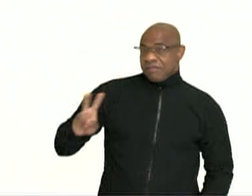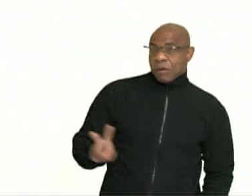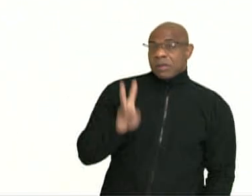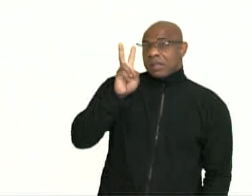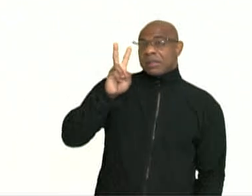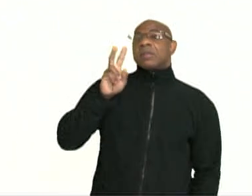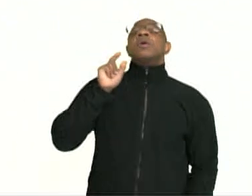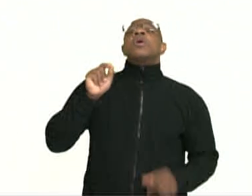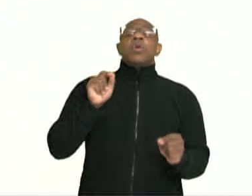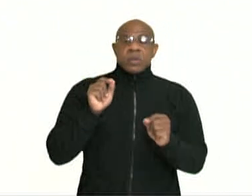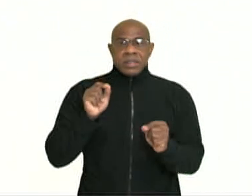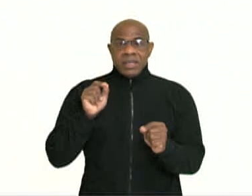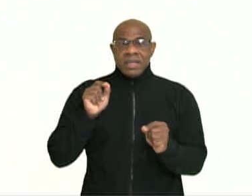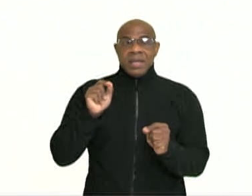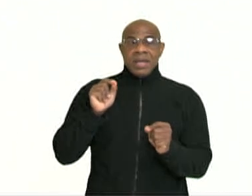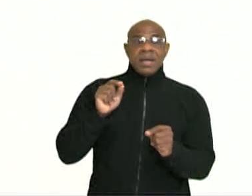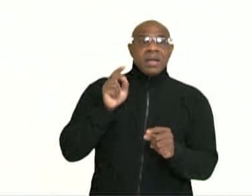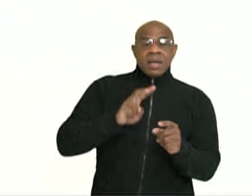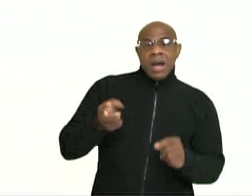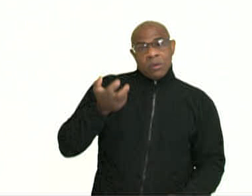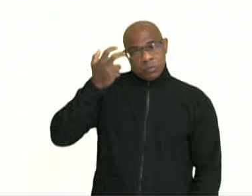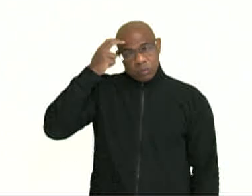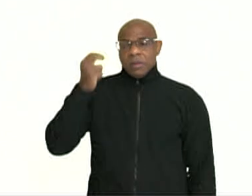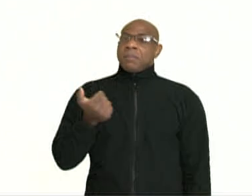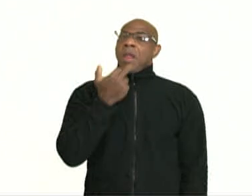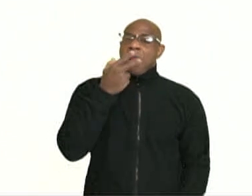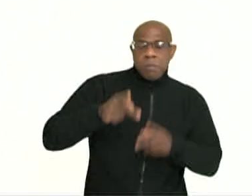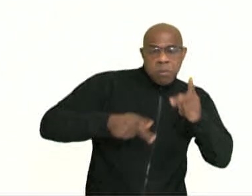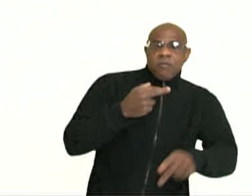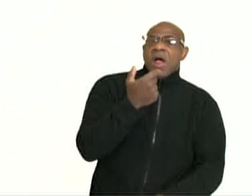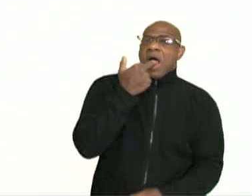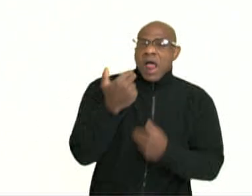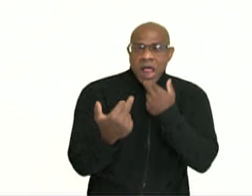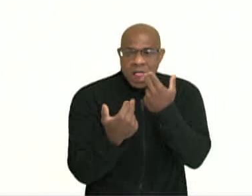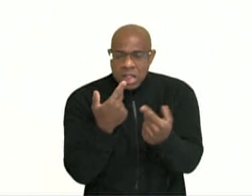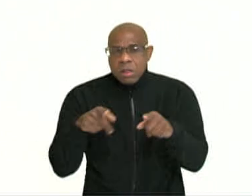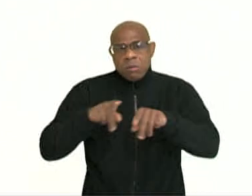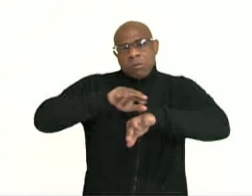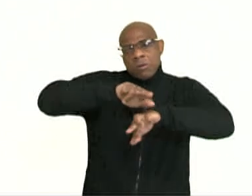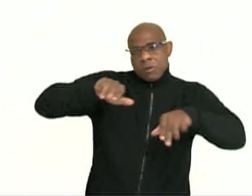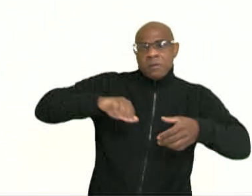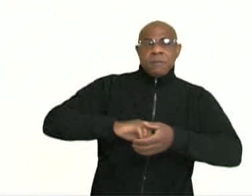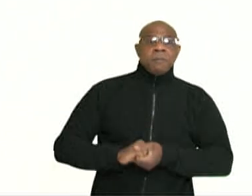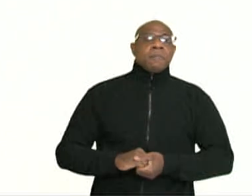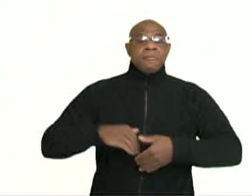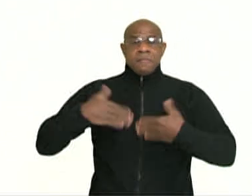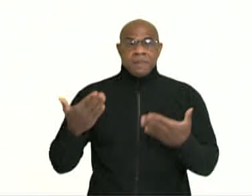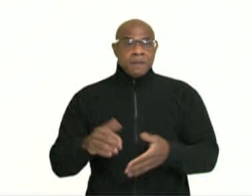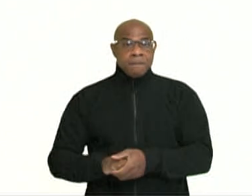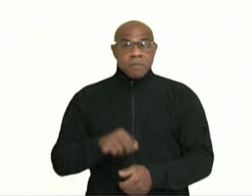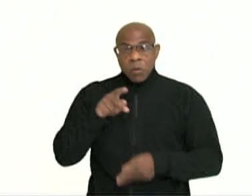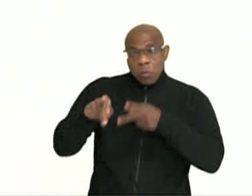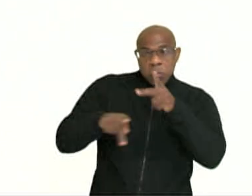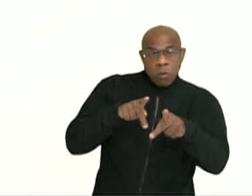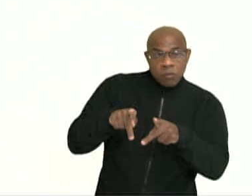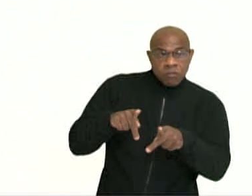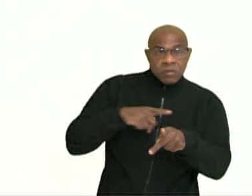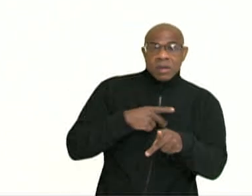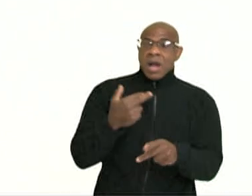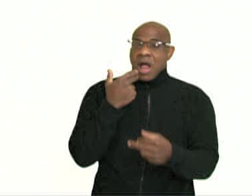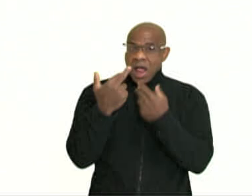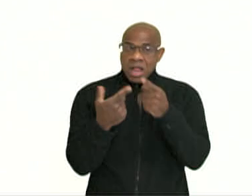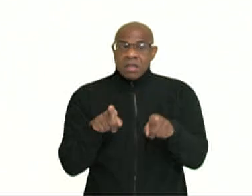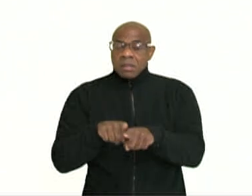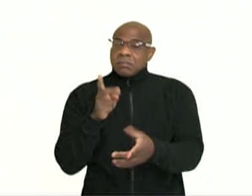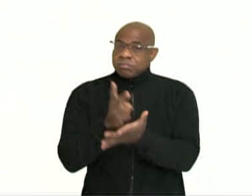e da cultura dos povos indígenas, pois quando a língua de um povo Opa, um povo deixa de existir, muito dessa